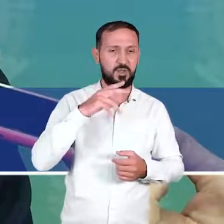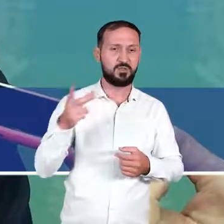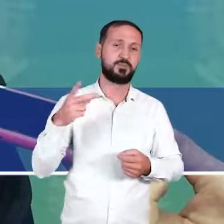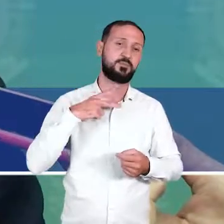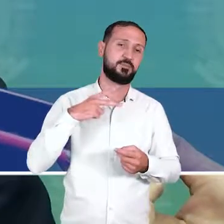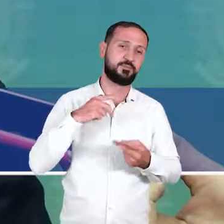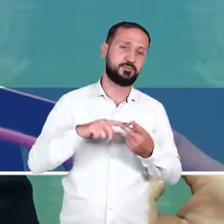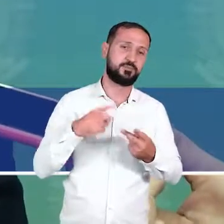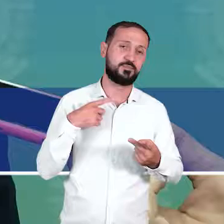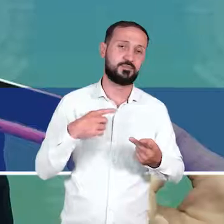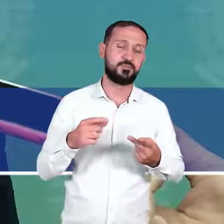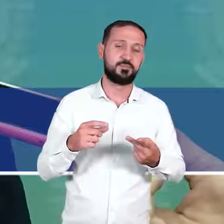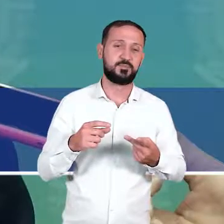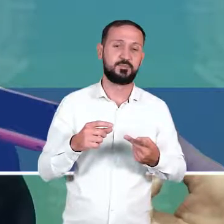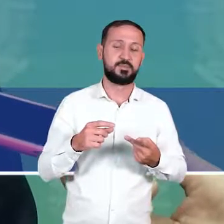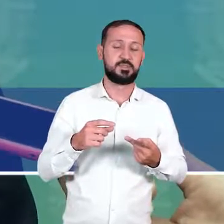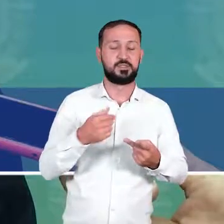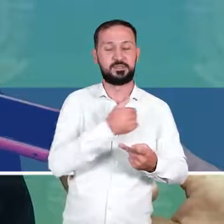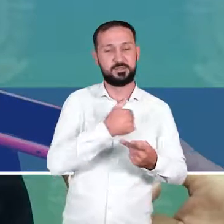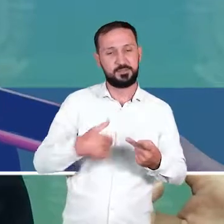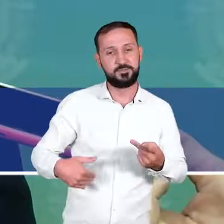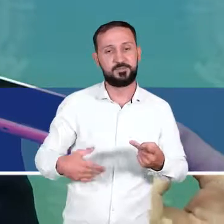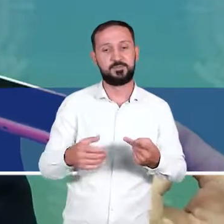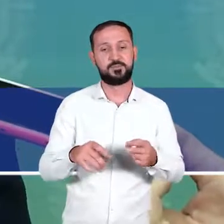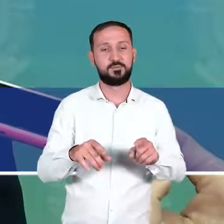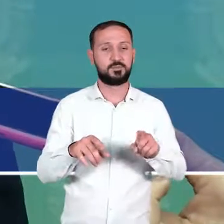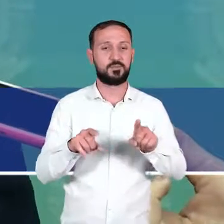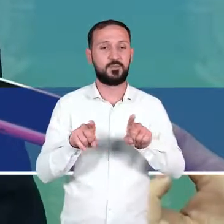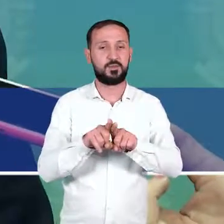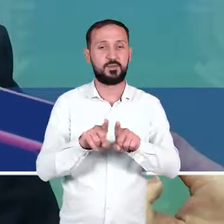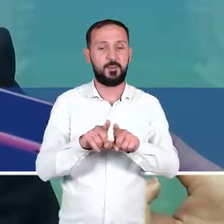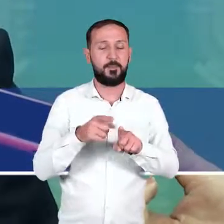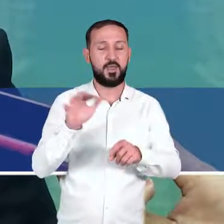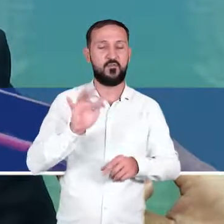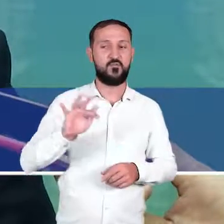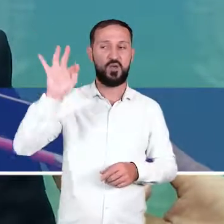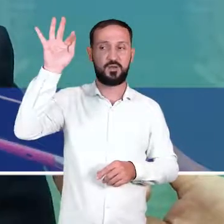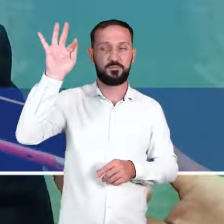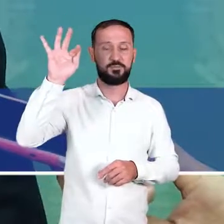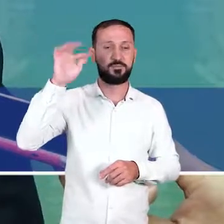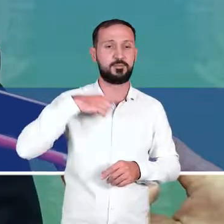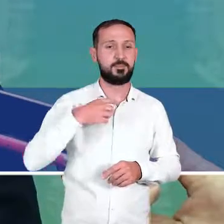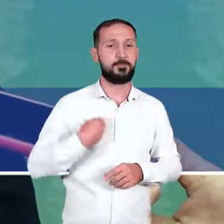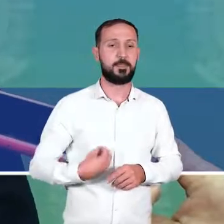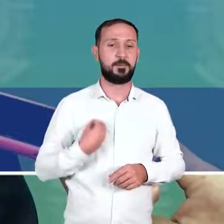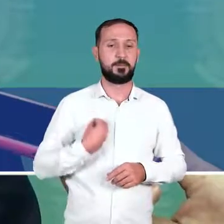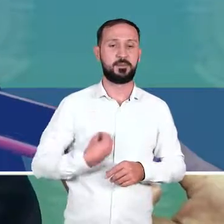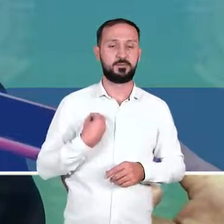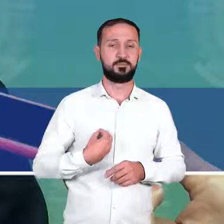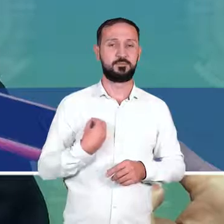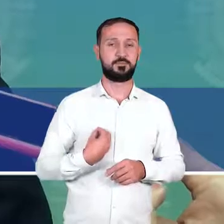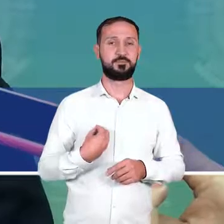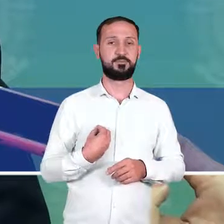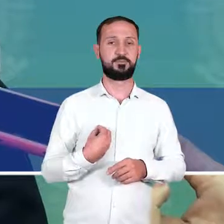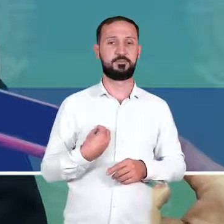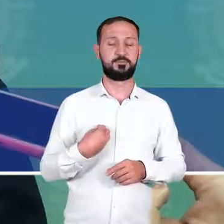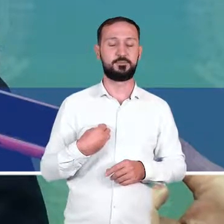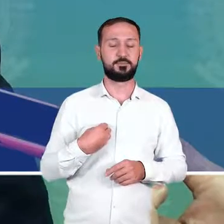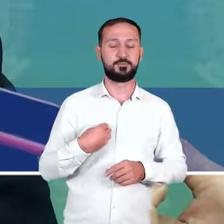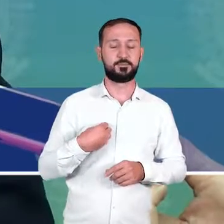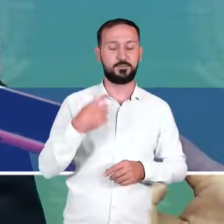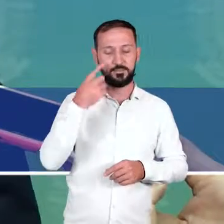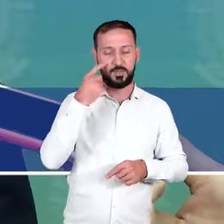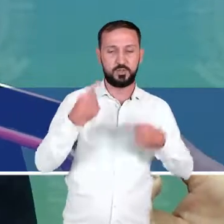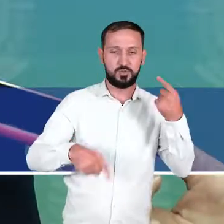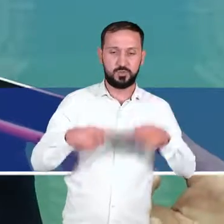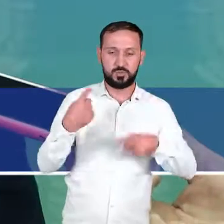tanto privadas como estadual e as federais, estão participando conosco para